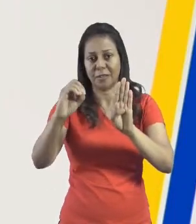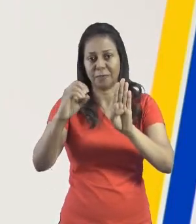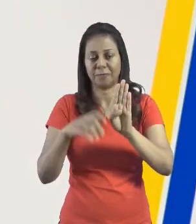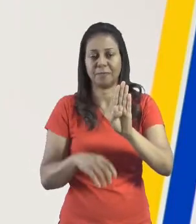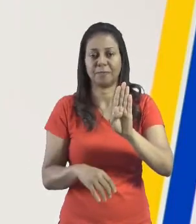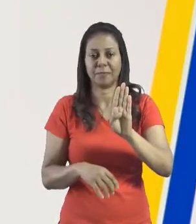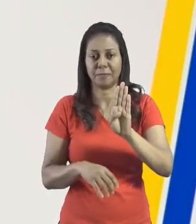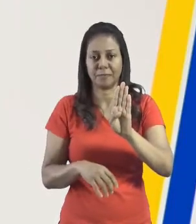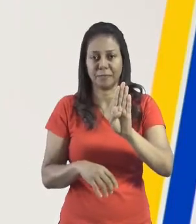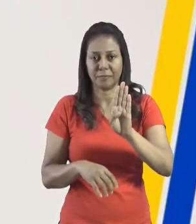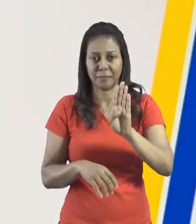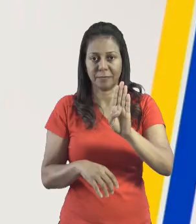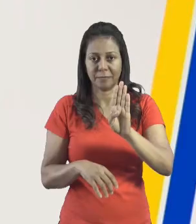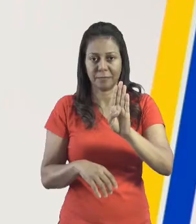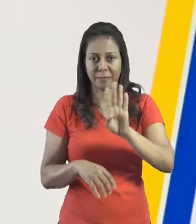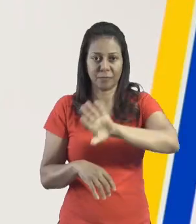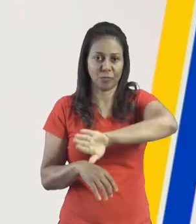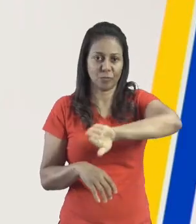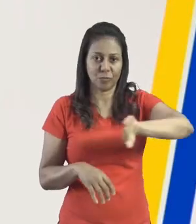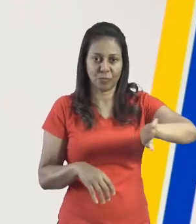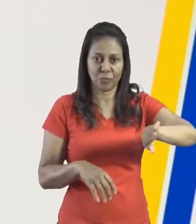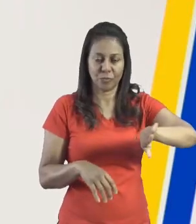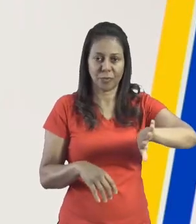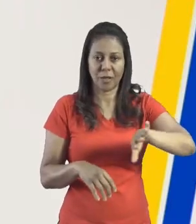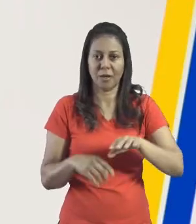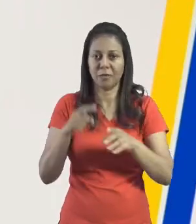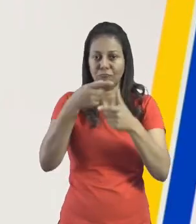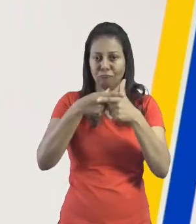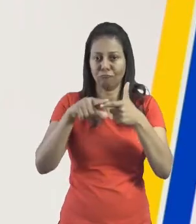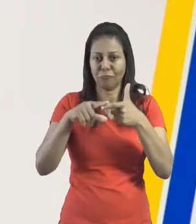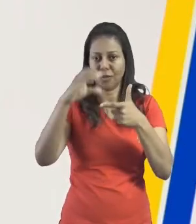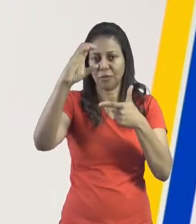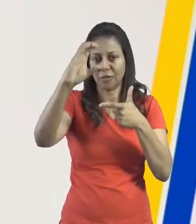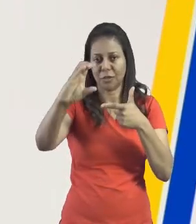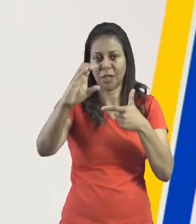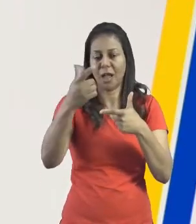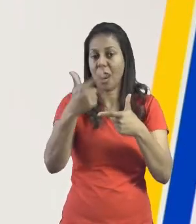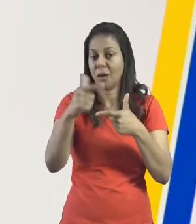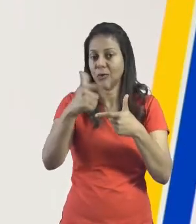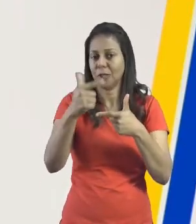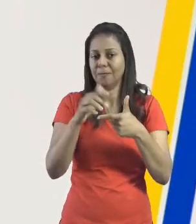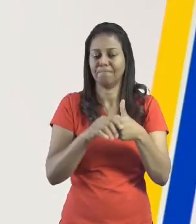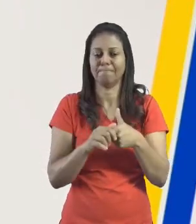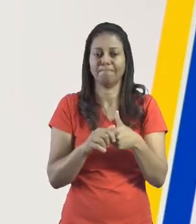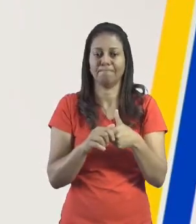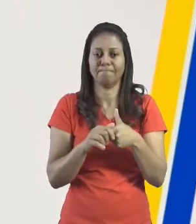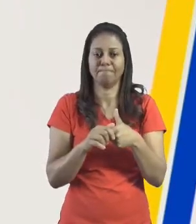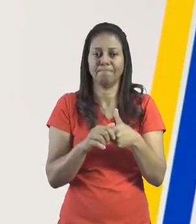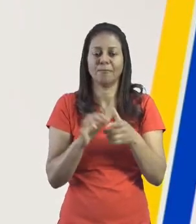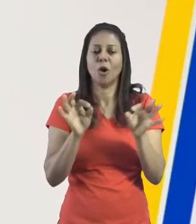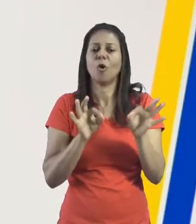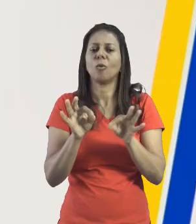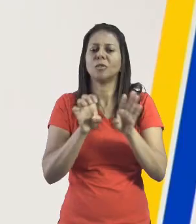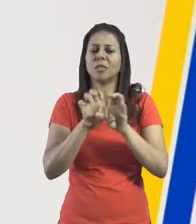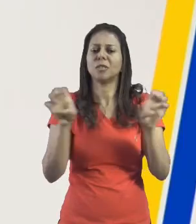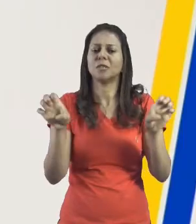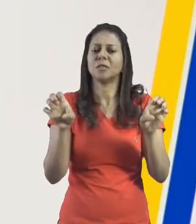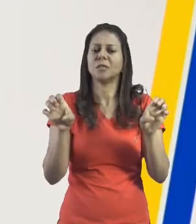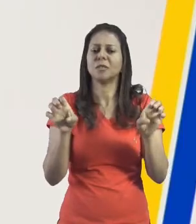zero. Aí só não vai aparecer o coeficiente C, como vocês estão vendo aí, o tipo da equação é